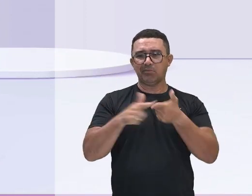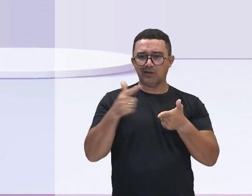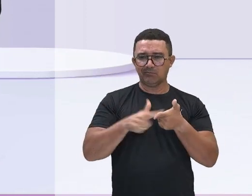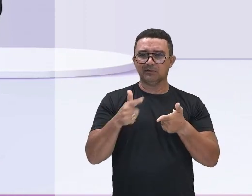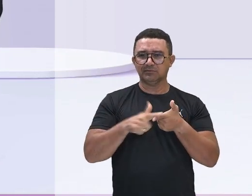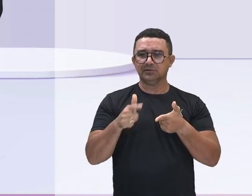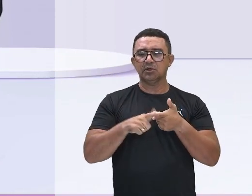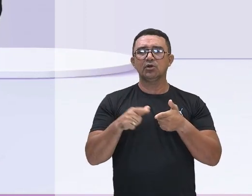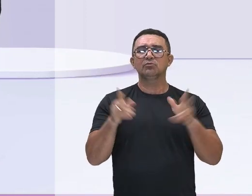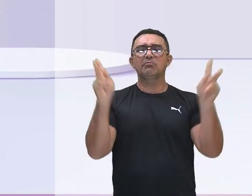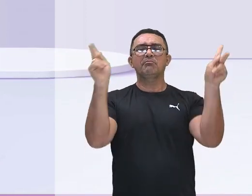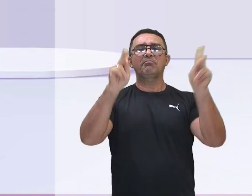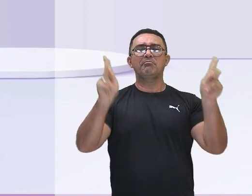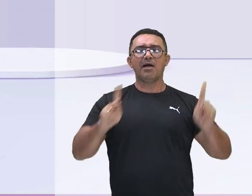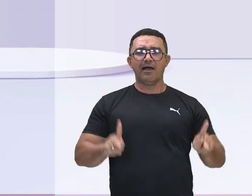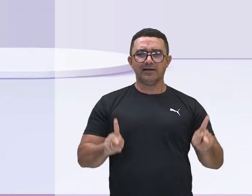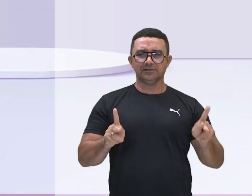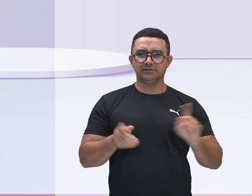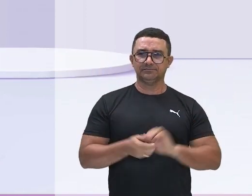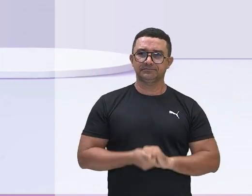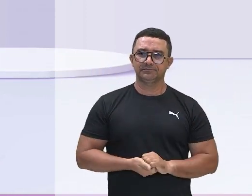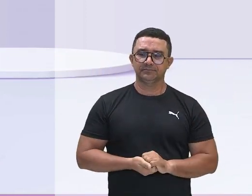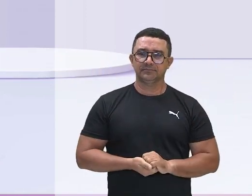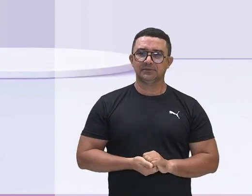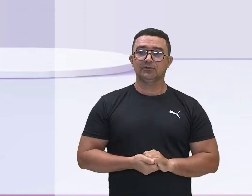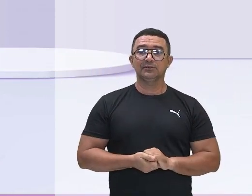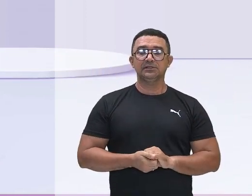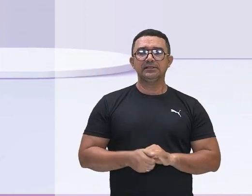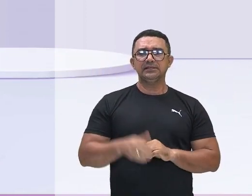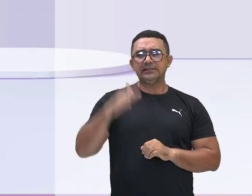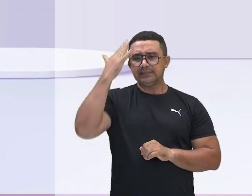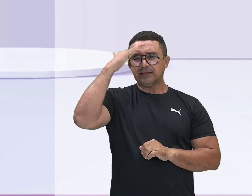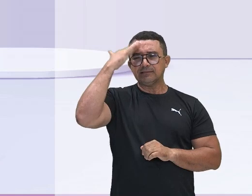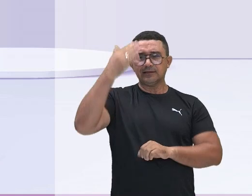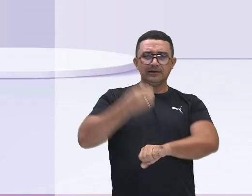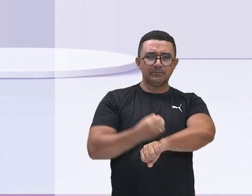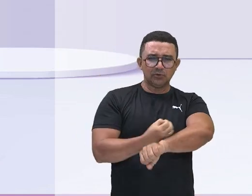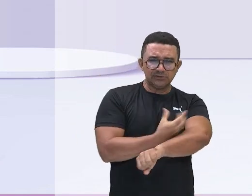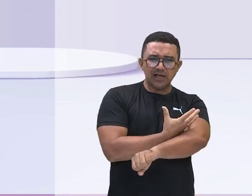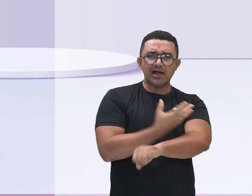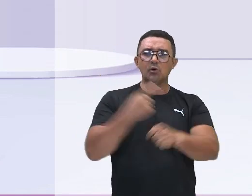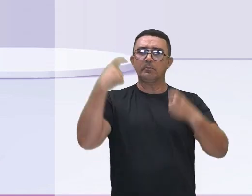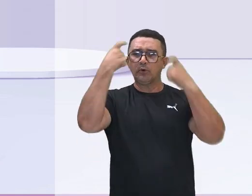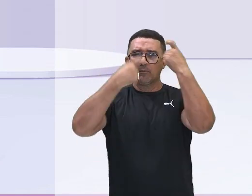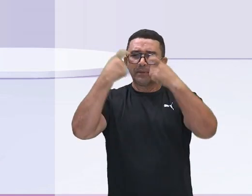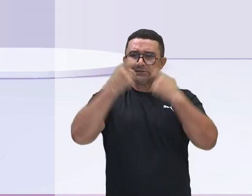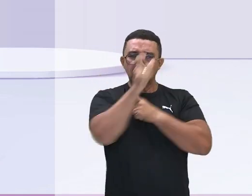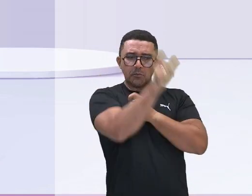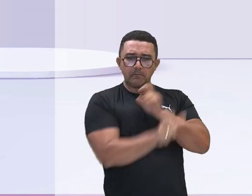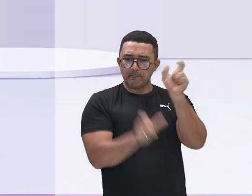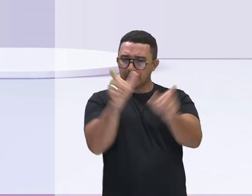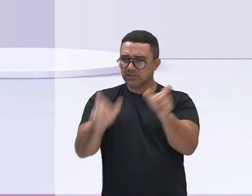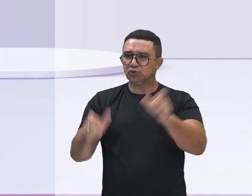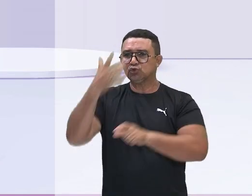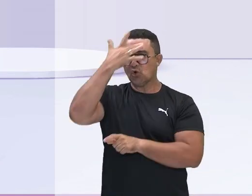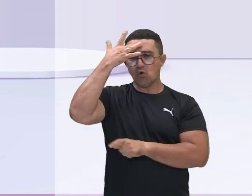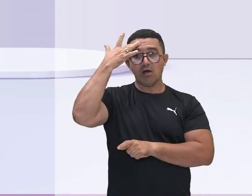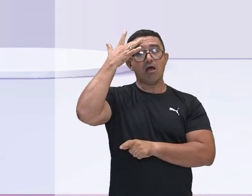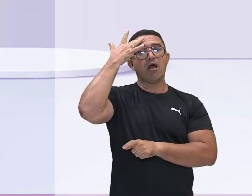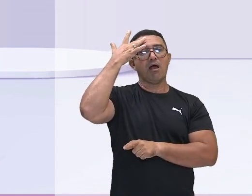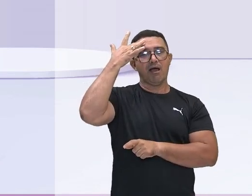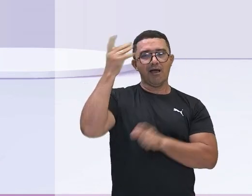e construtiva. Ao reconhecer as emoções e preocupações das outras pessoas, podemos